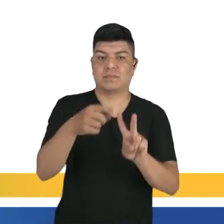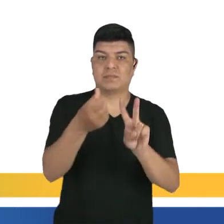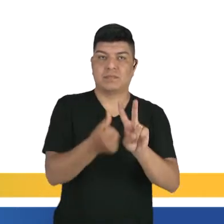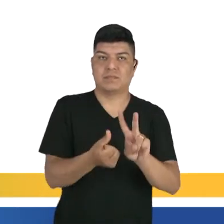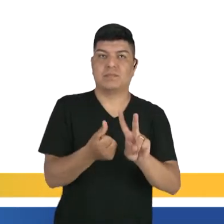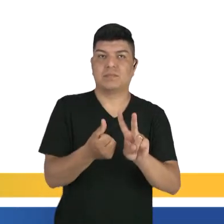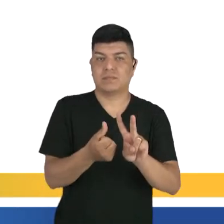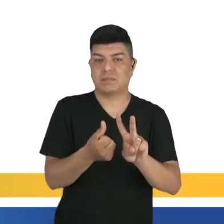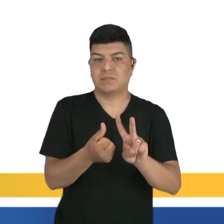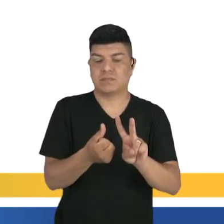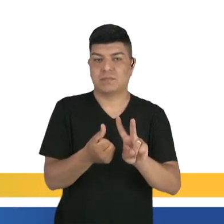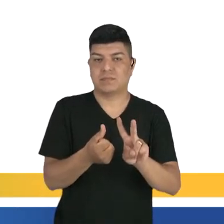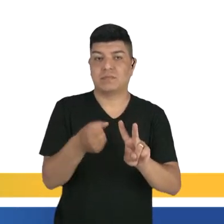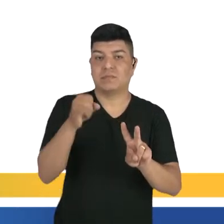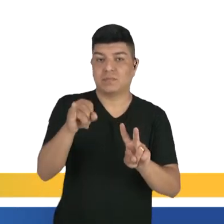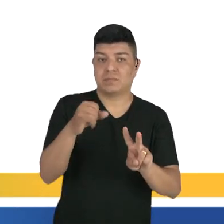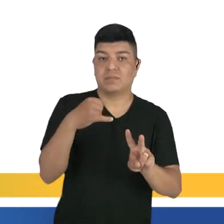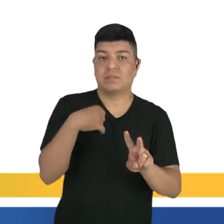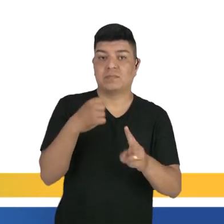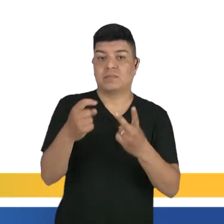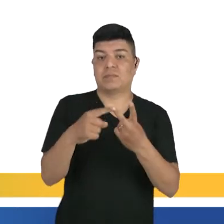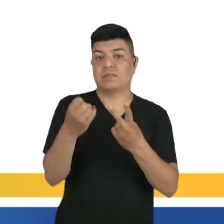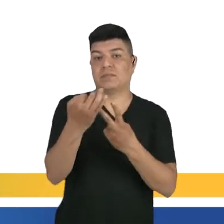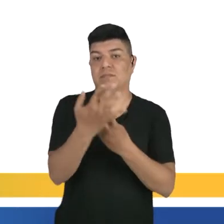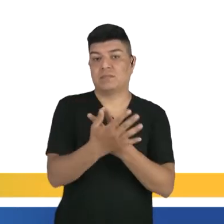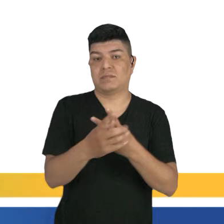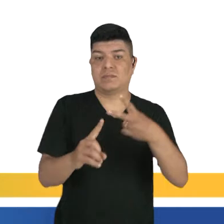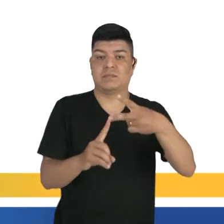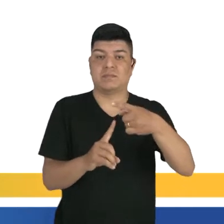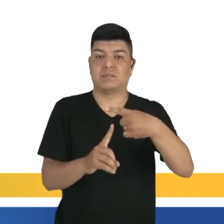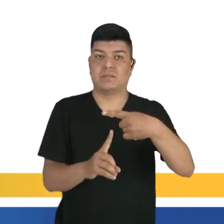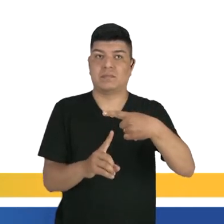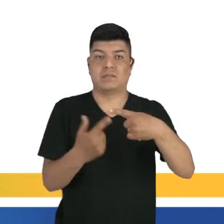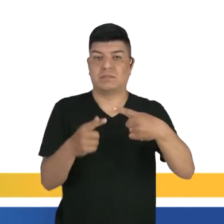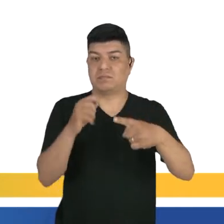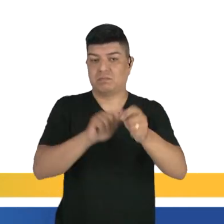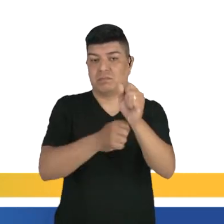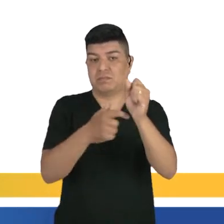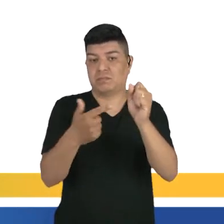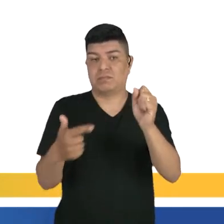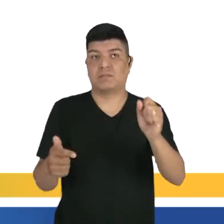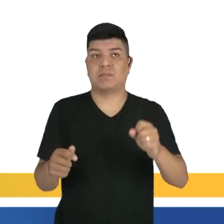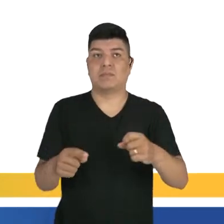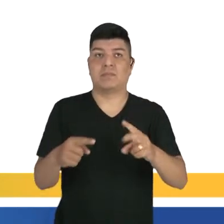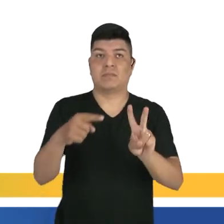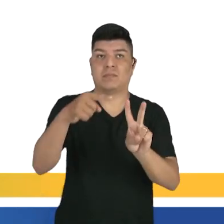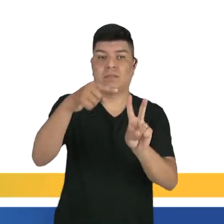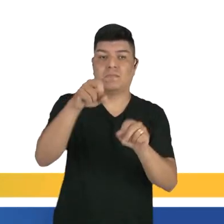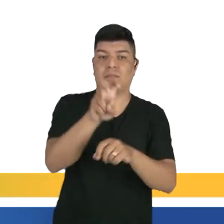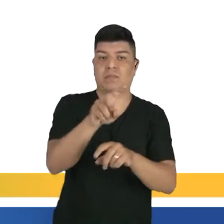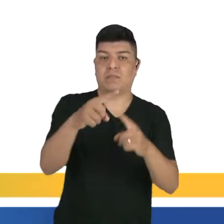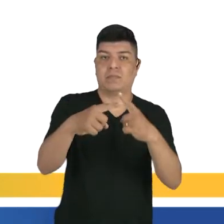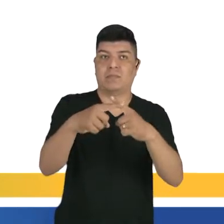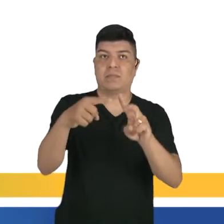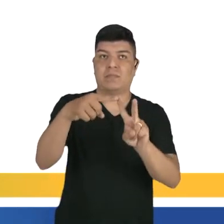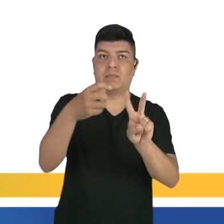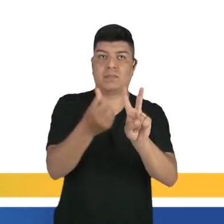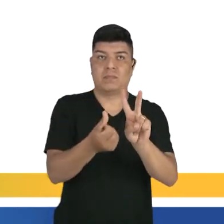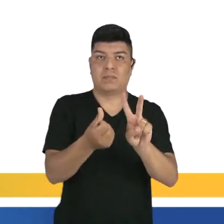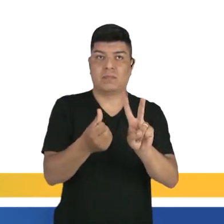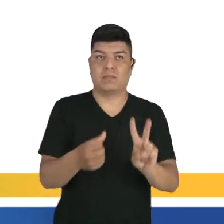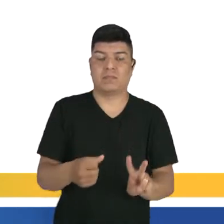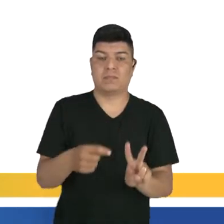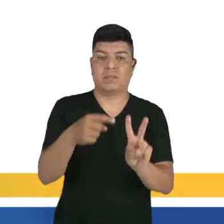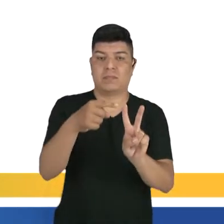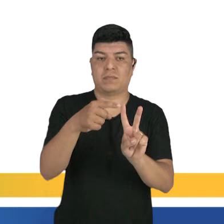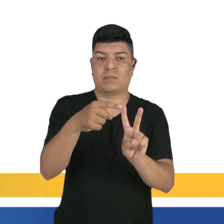de 6. Se eu quiser racionalizar esse denominador, não tem segredo. Multiplico em cima por raiz de 6,